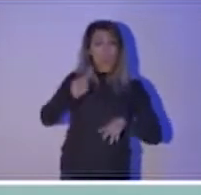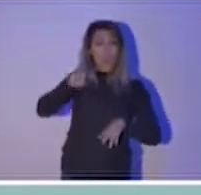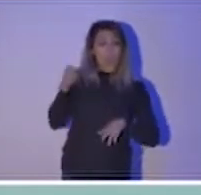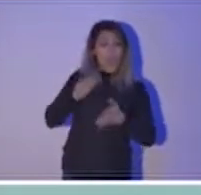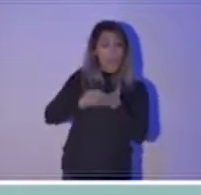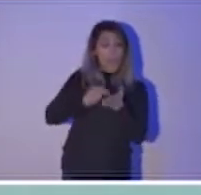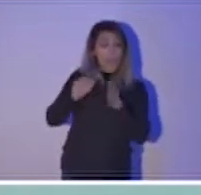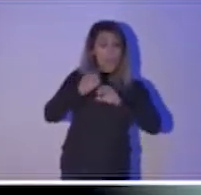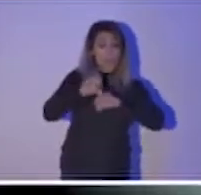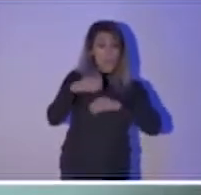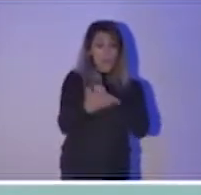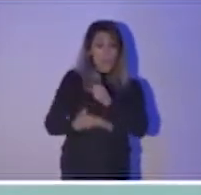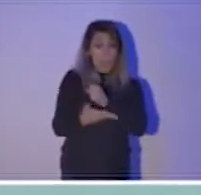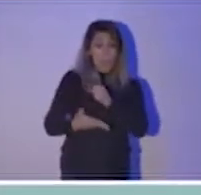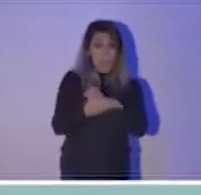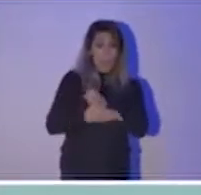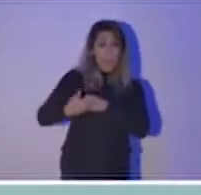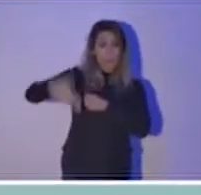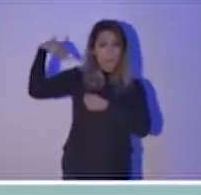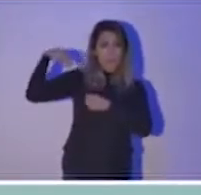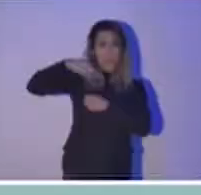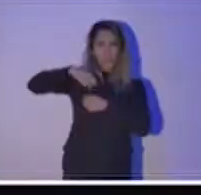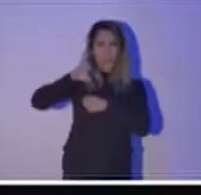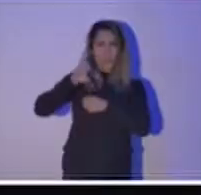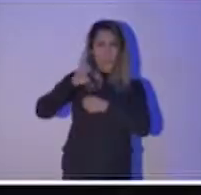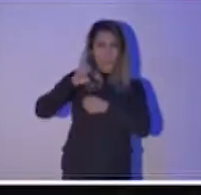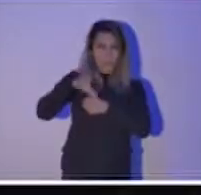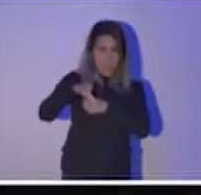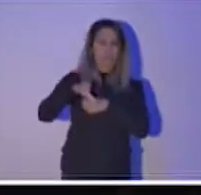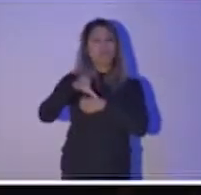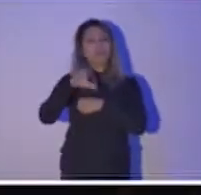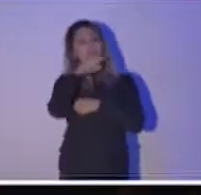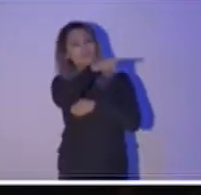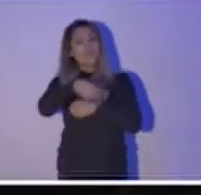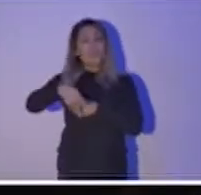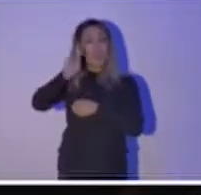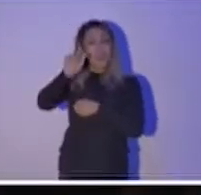do Ministério da Educação, Kátia Smoli. Bem-vinda, Kátia. Bom dia.